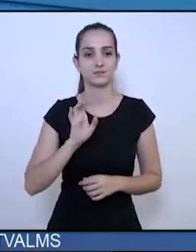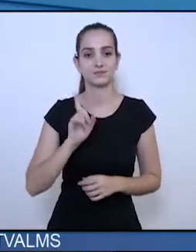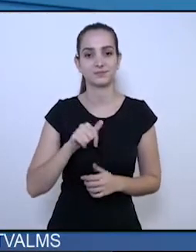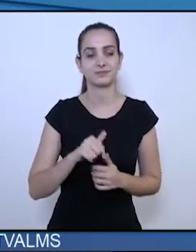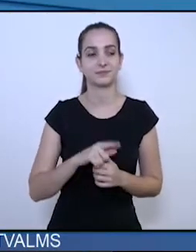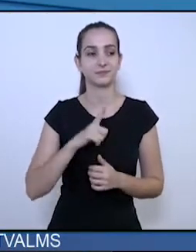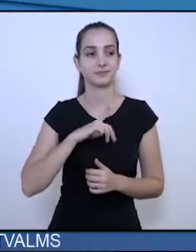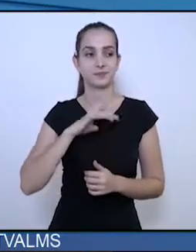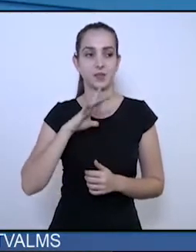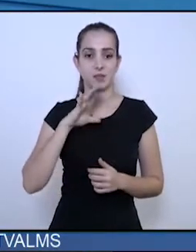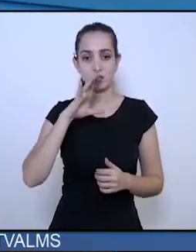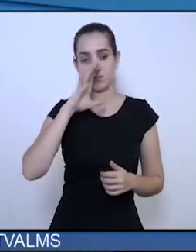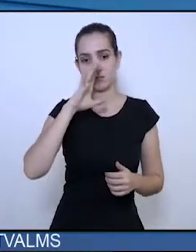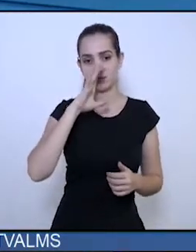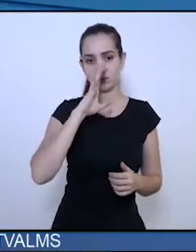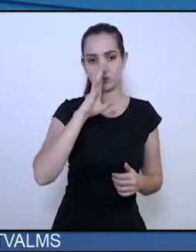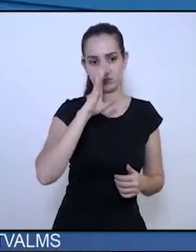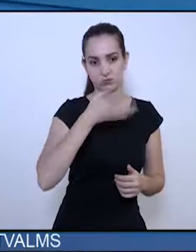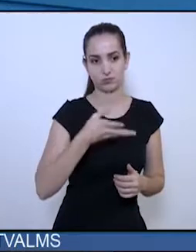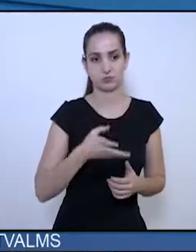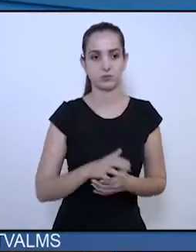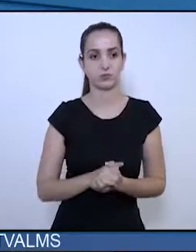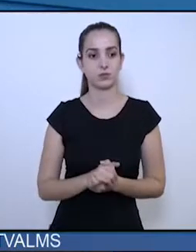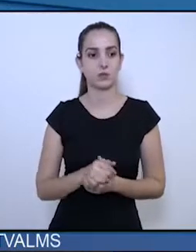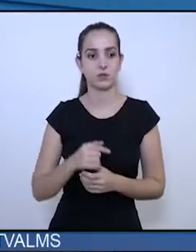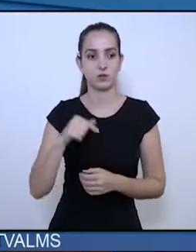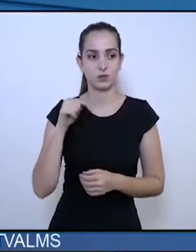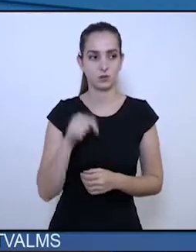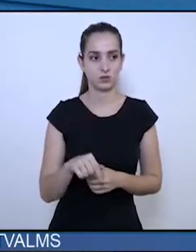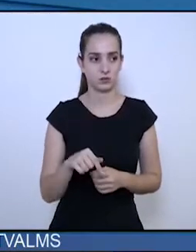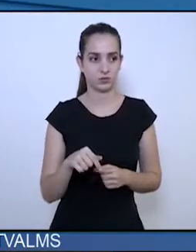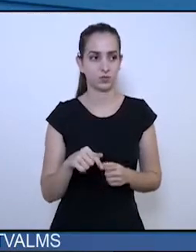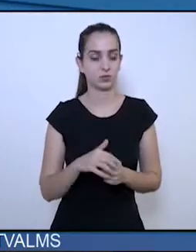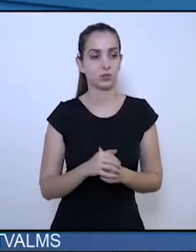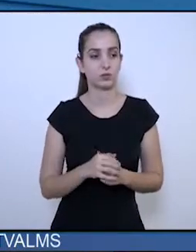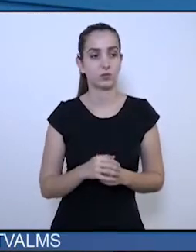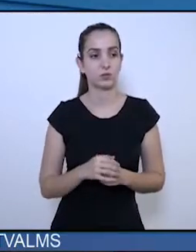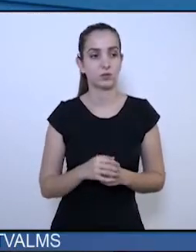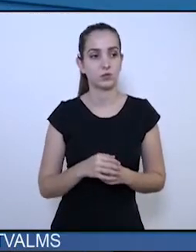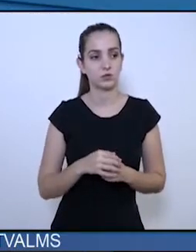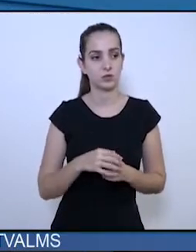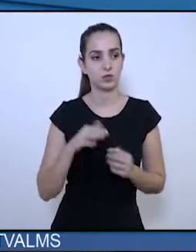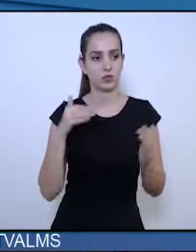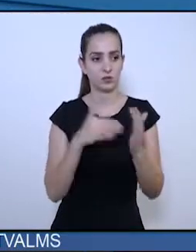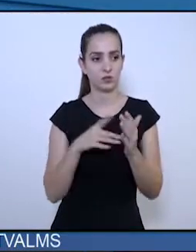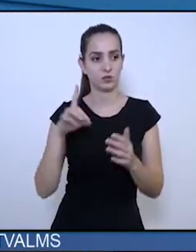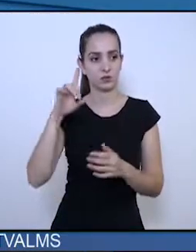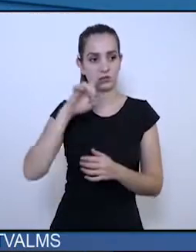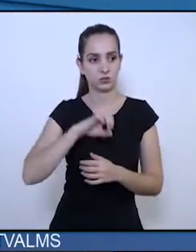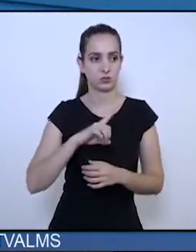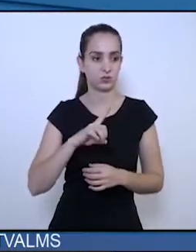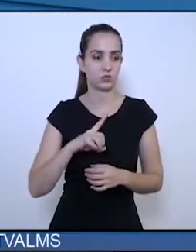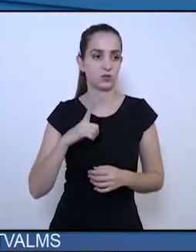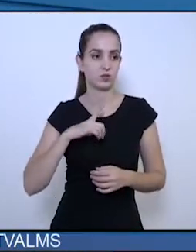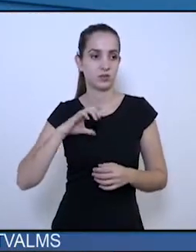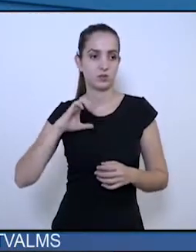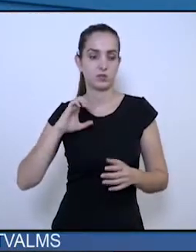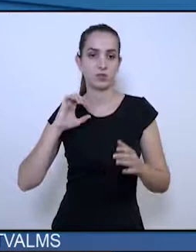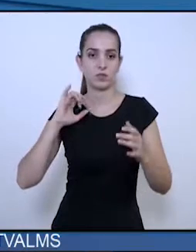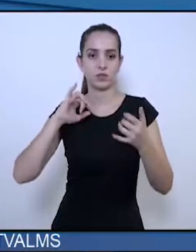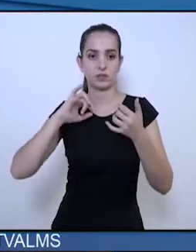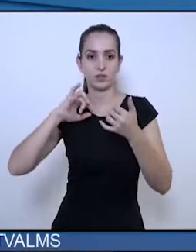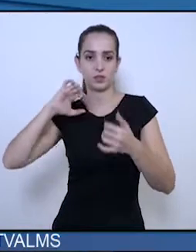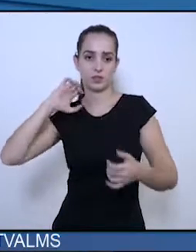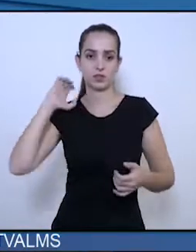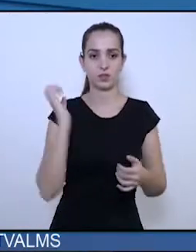condenado que Vossa Excelência está falando, que até esse dia, antes de vocês, dos senhores golpearem pelas costas, não só ele,